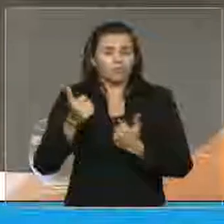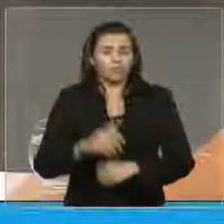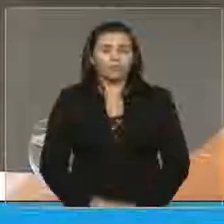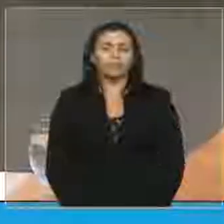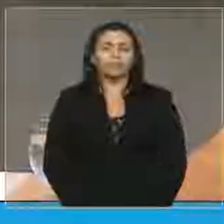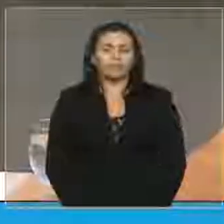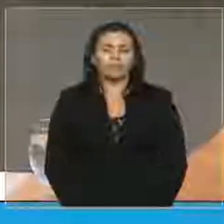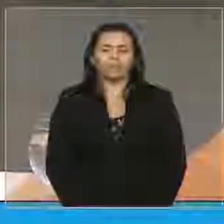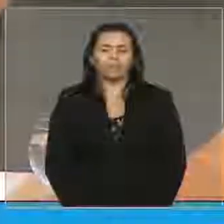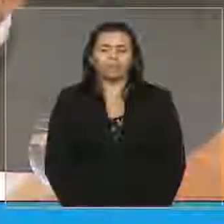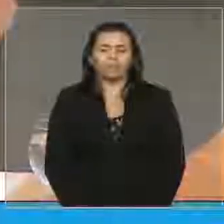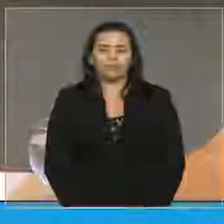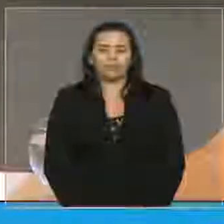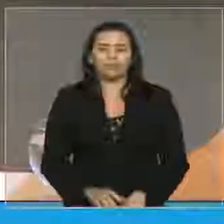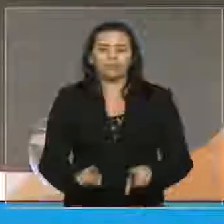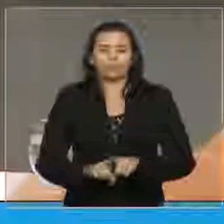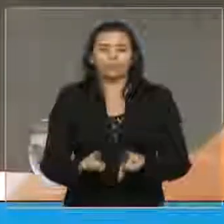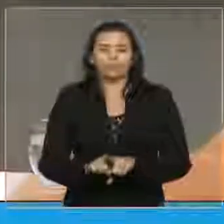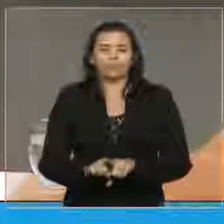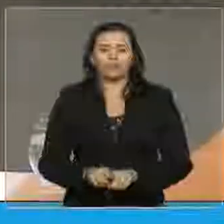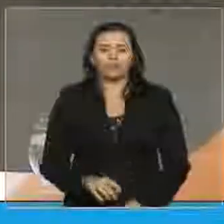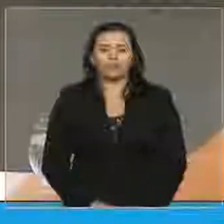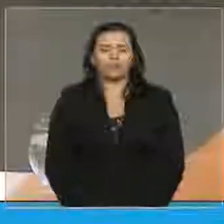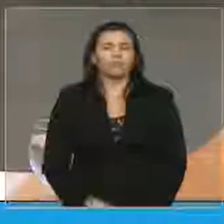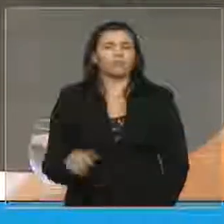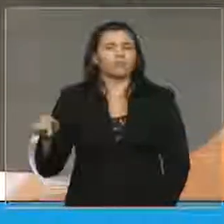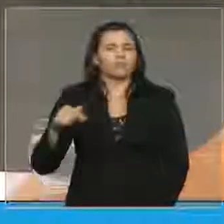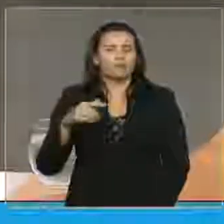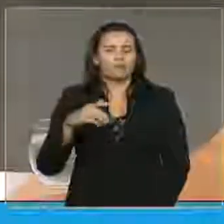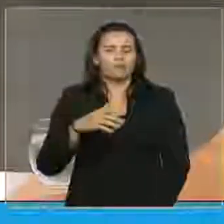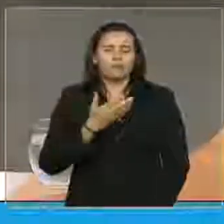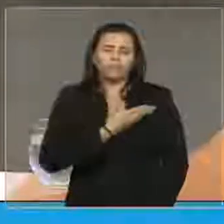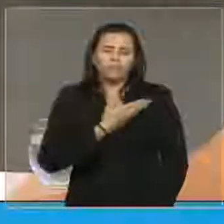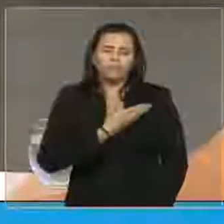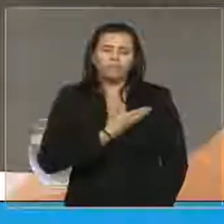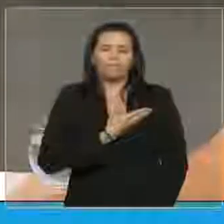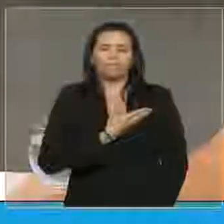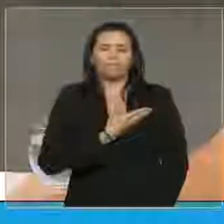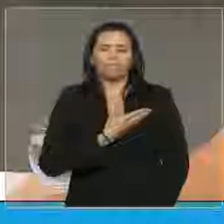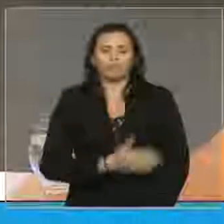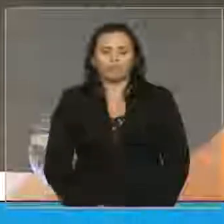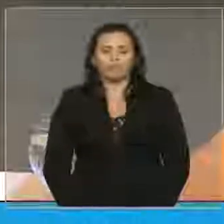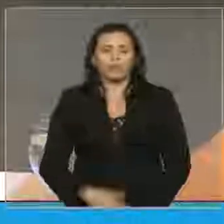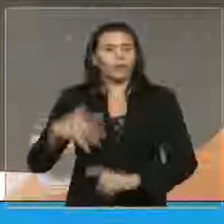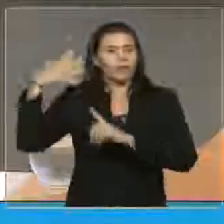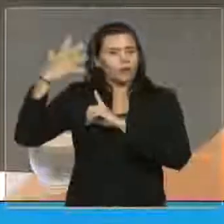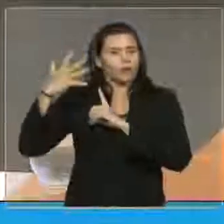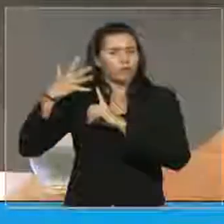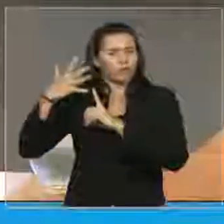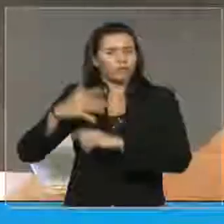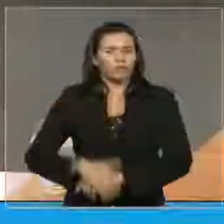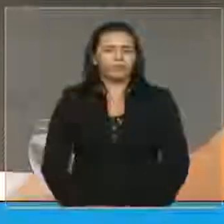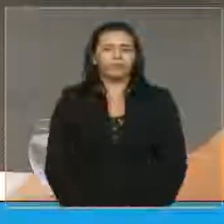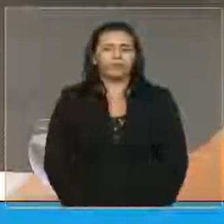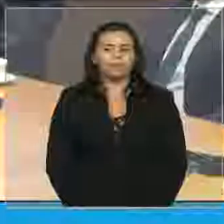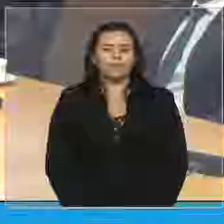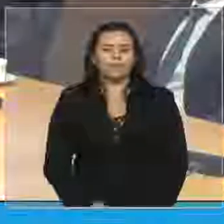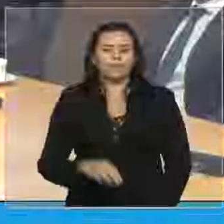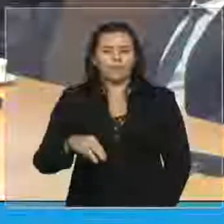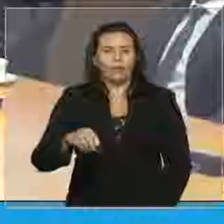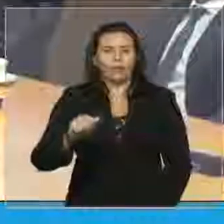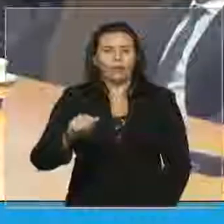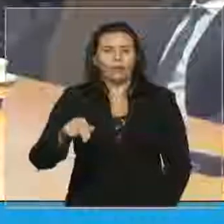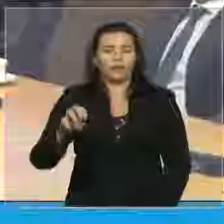Agradecer pelas belíssimas palavras ao nosso amigo, o nosso colega, auditor fiscal aposentado Manuel Ribim da